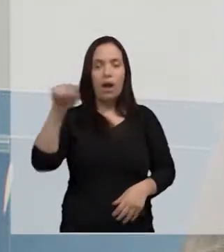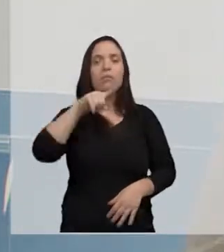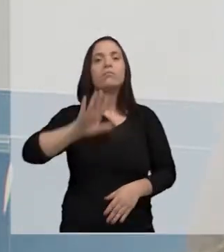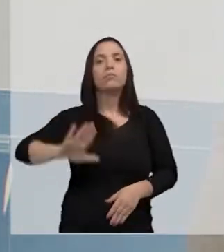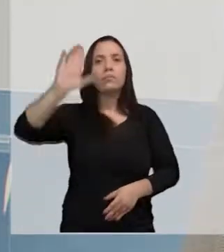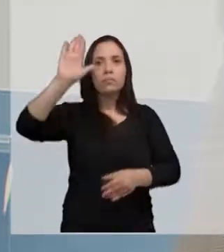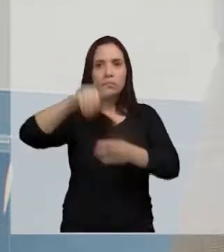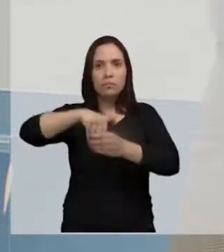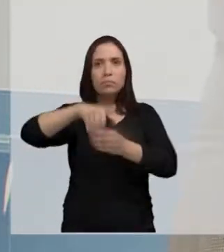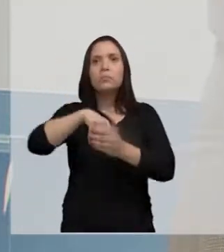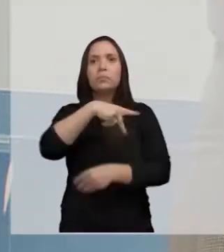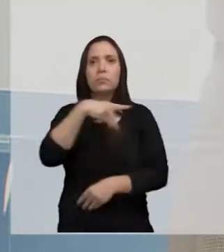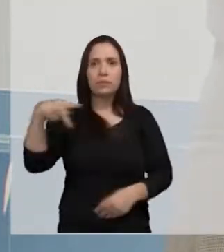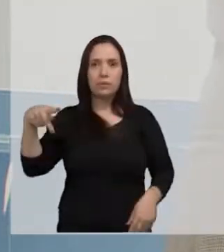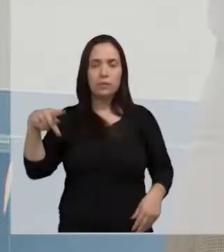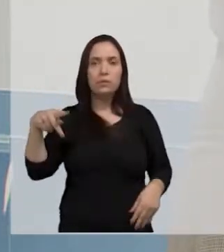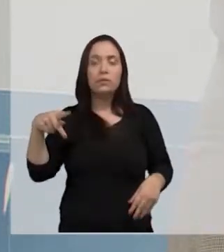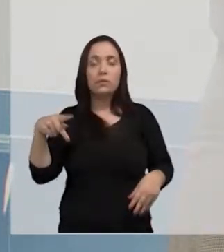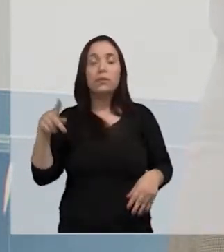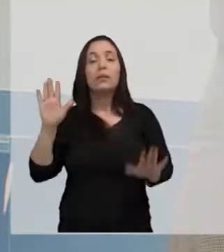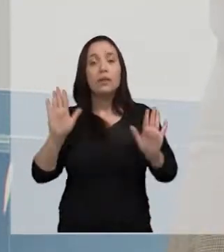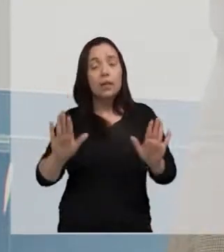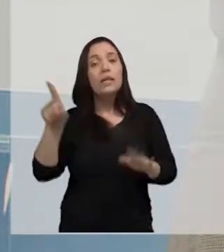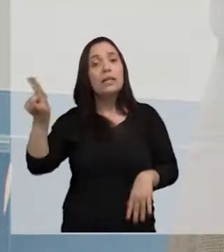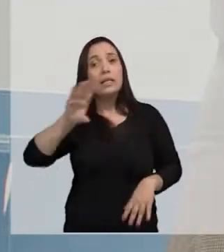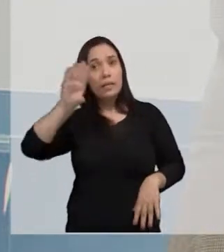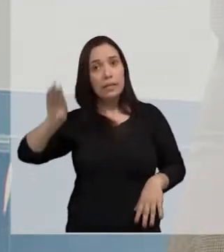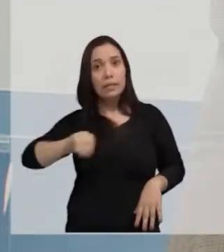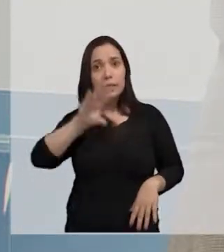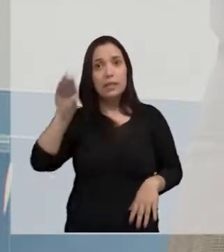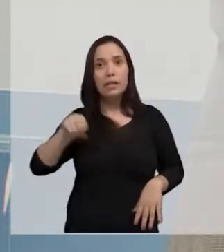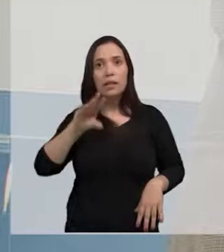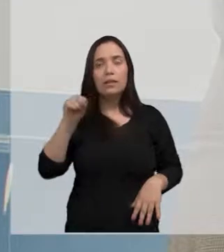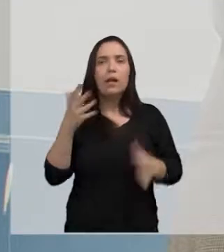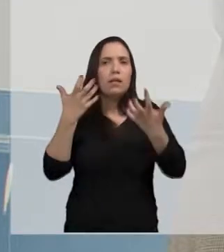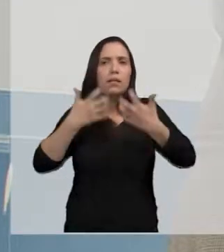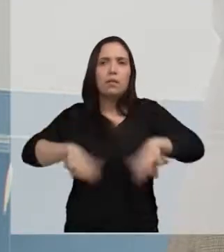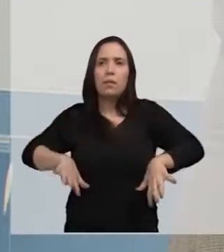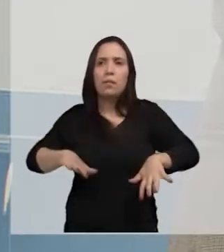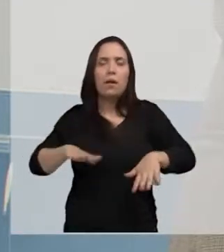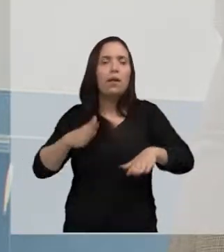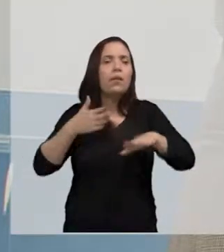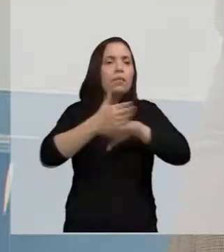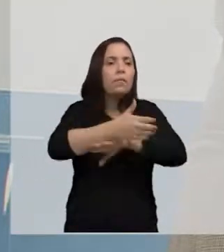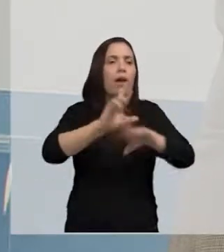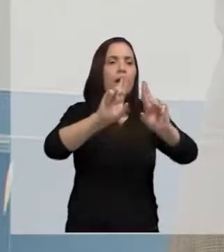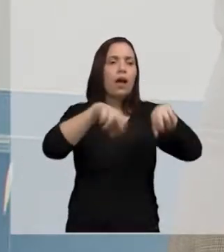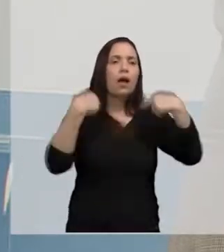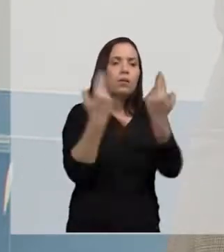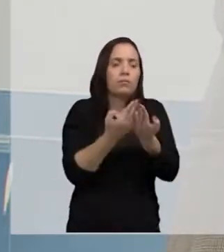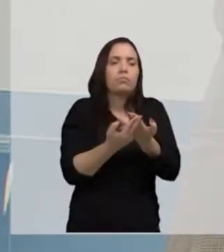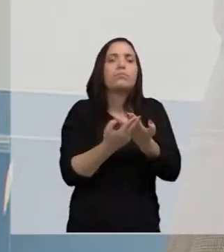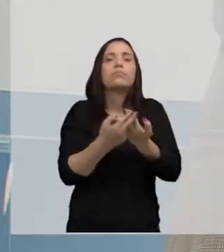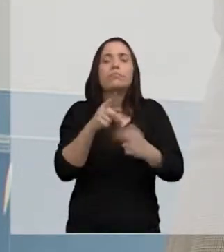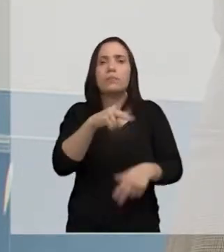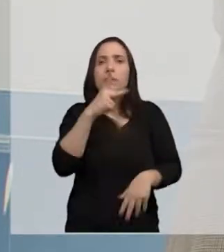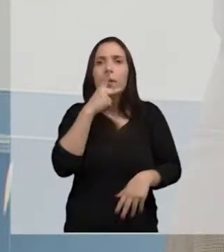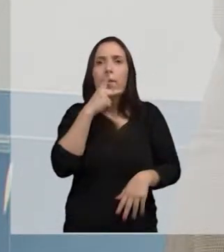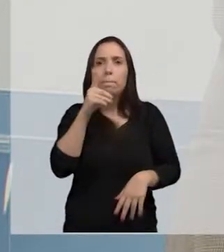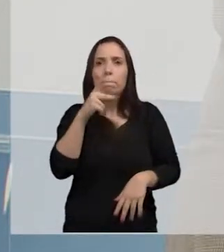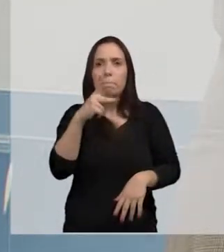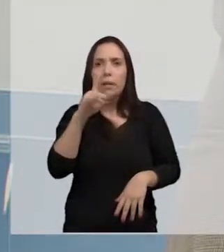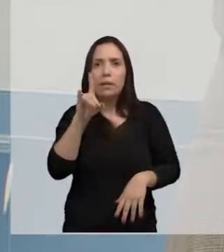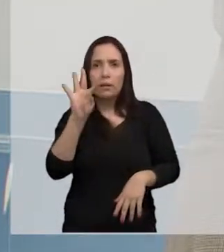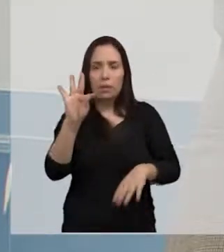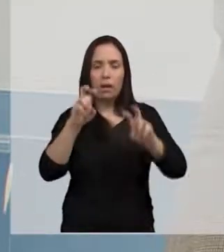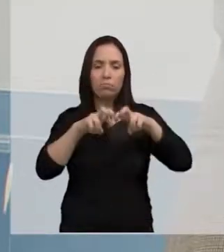2022, Ciro 12, 2022. Mas o Ciro, inclusive, não quis participar, foi na reunião. O PDT, como o Luiz